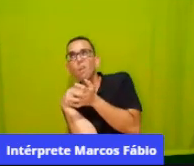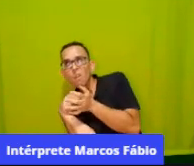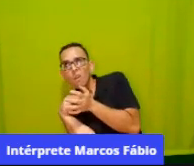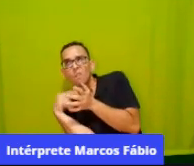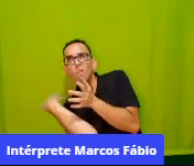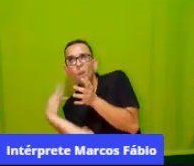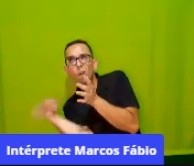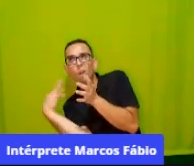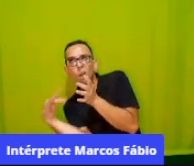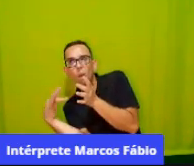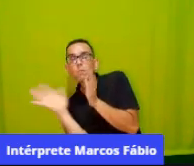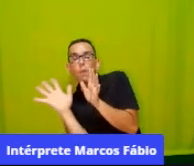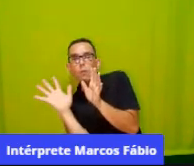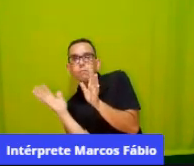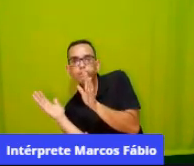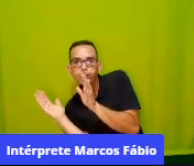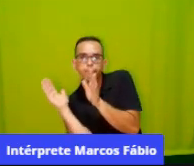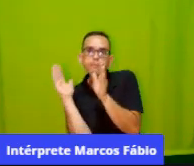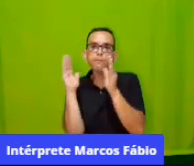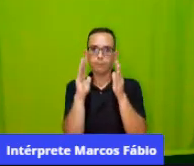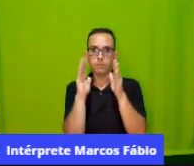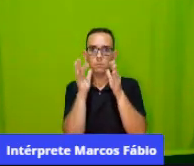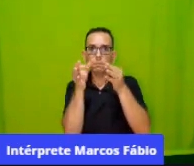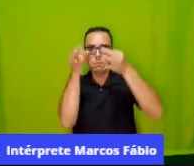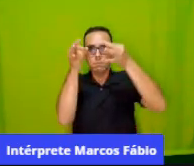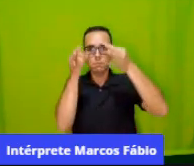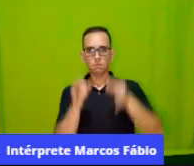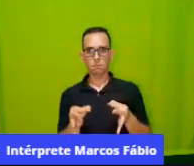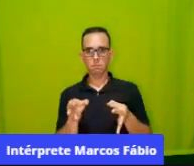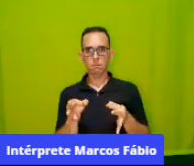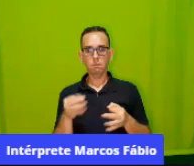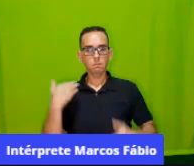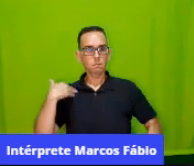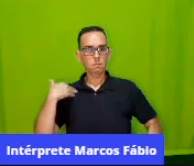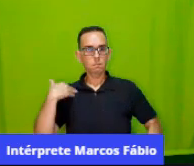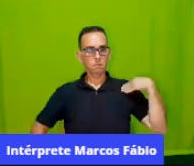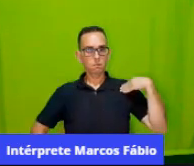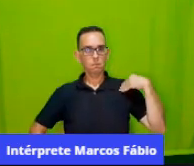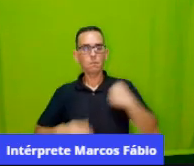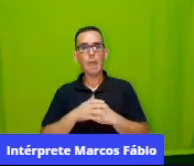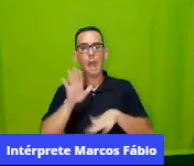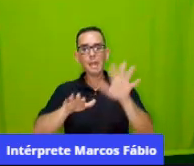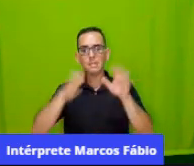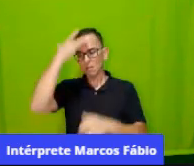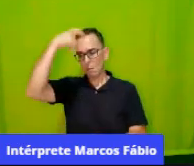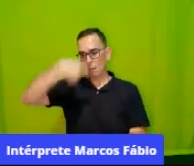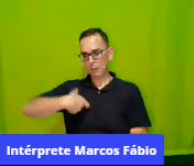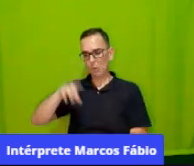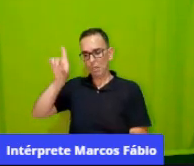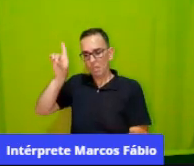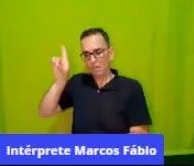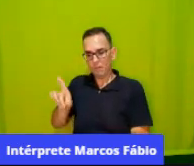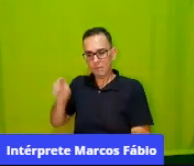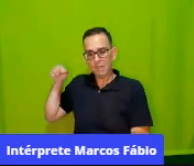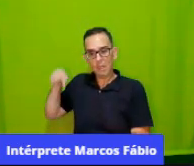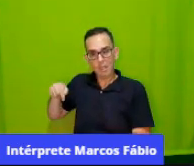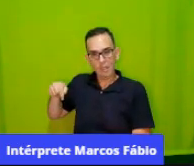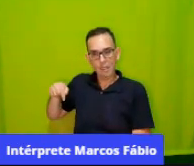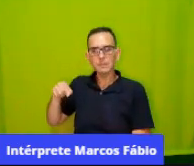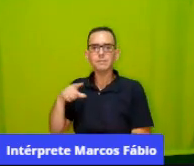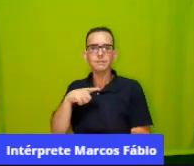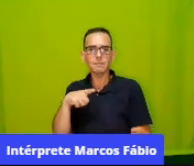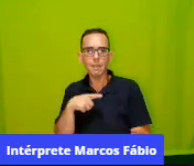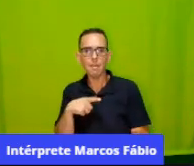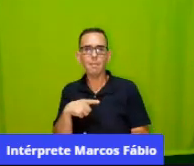tenta posicionar da melhor forma possível. Muitas vezes, essa pessoa com deficiência, ela necessita